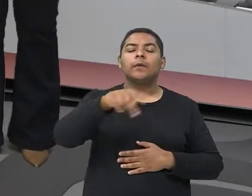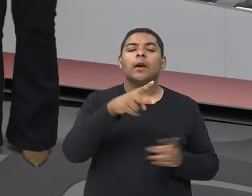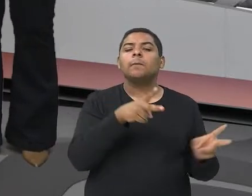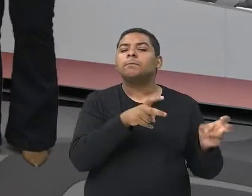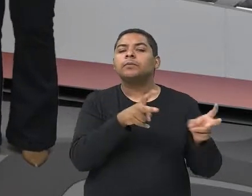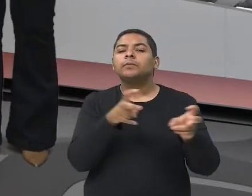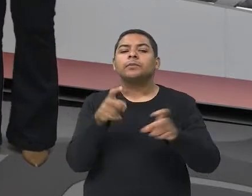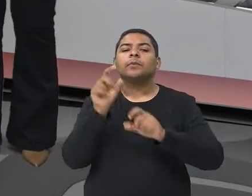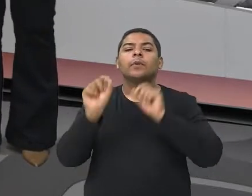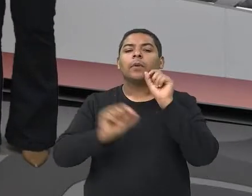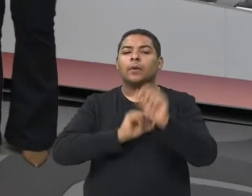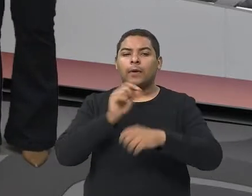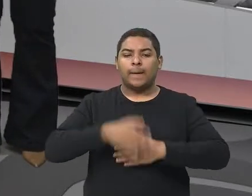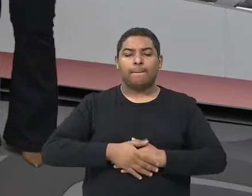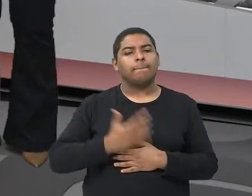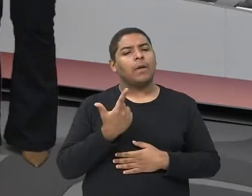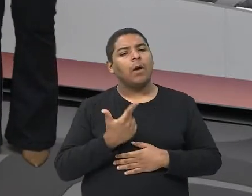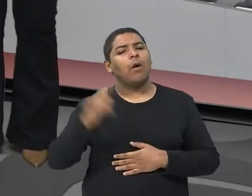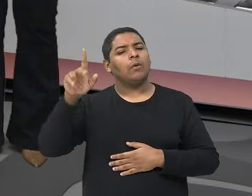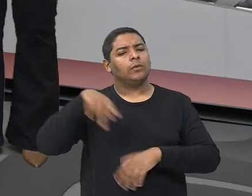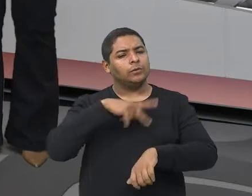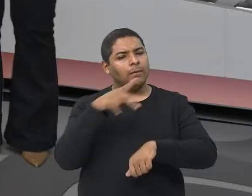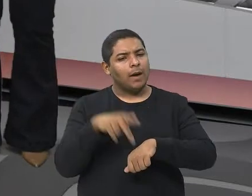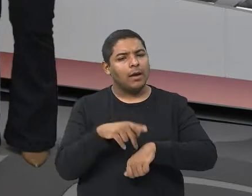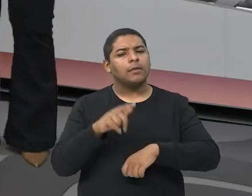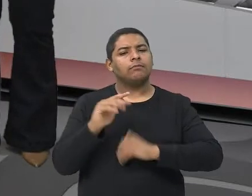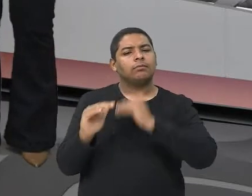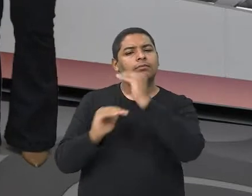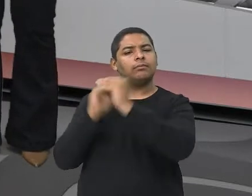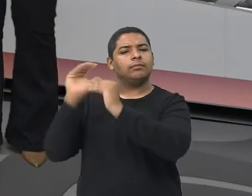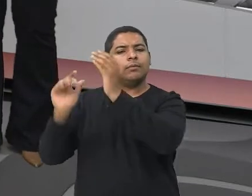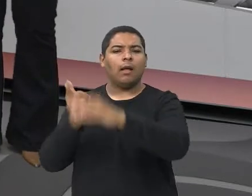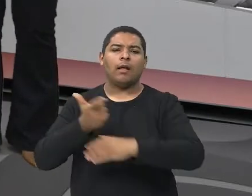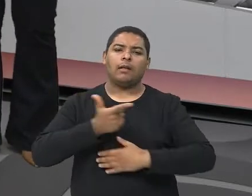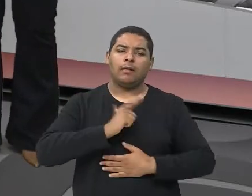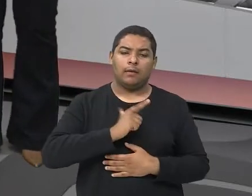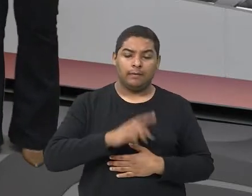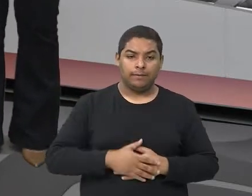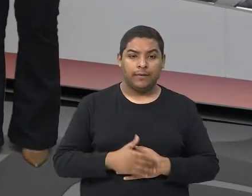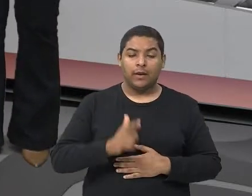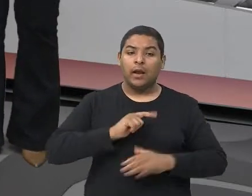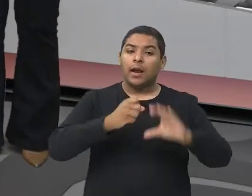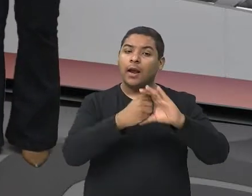acabaram se desenvolvendo, tá? Mas de acordo aí com as suas características de